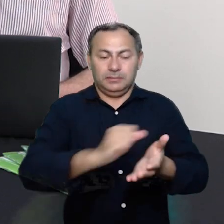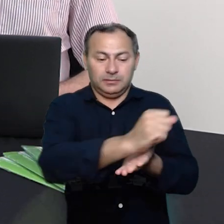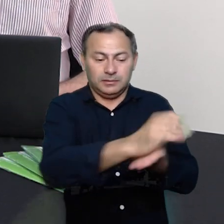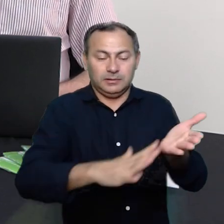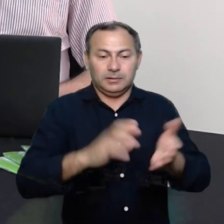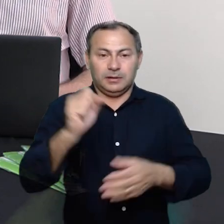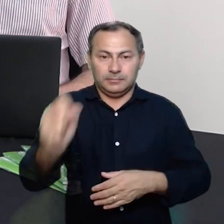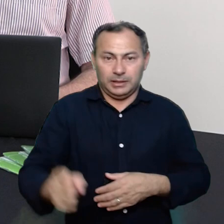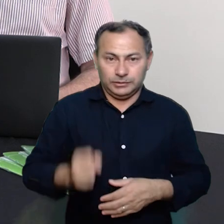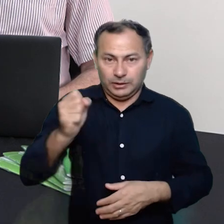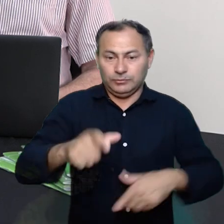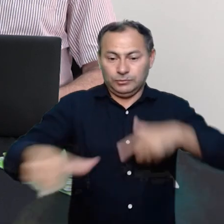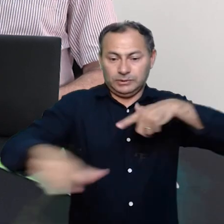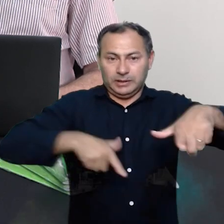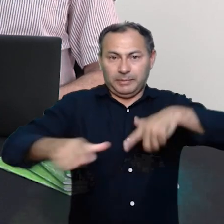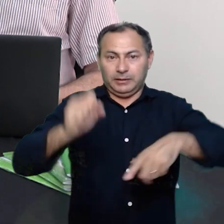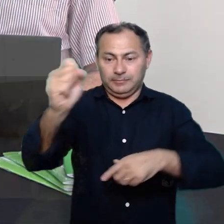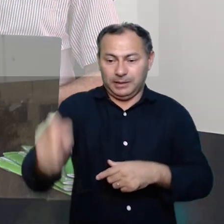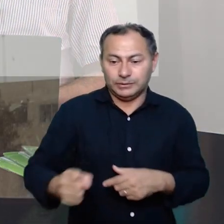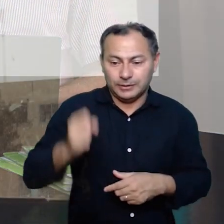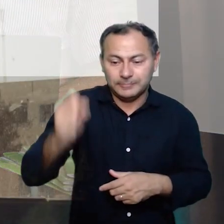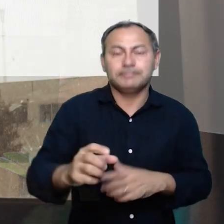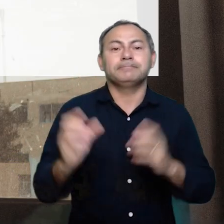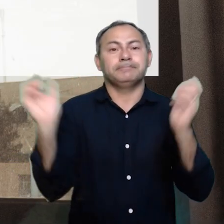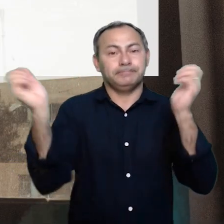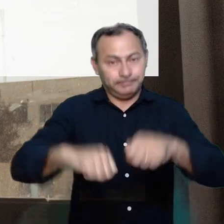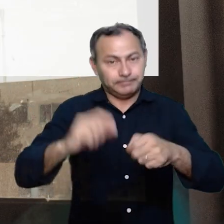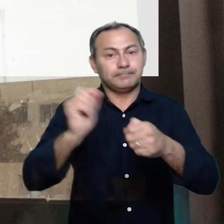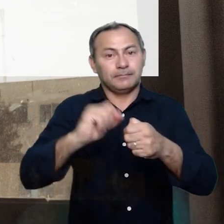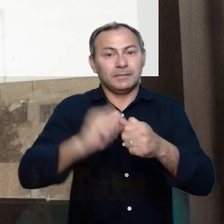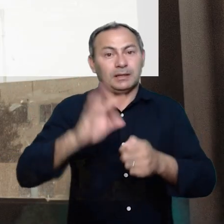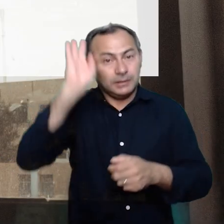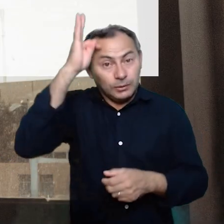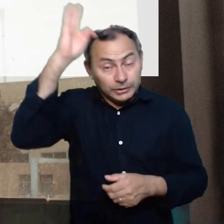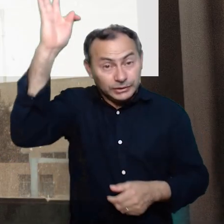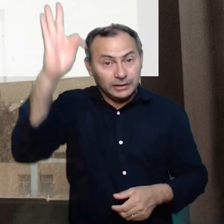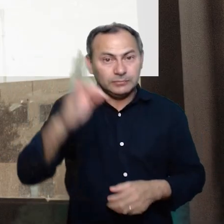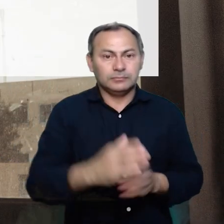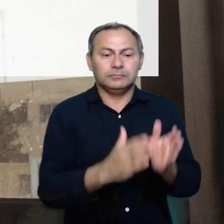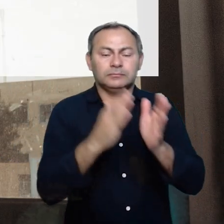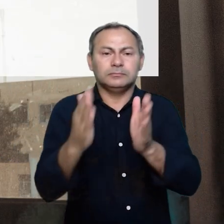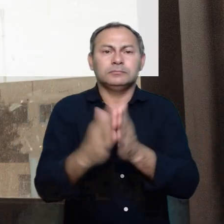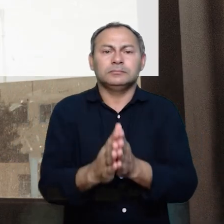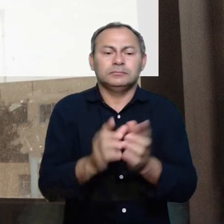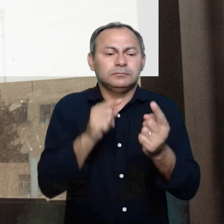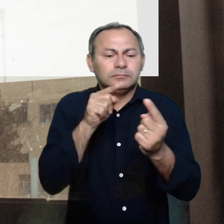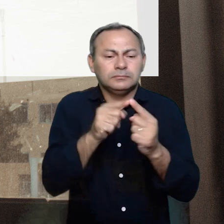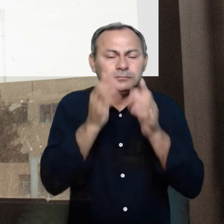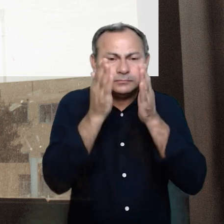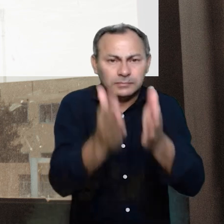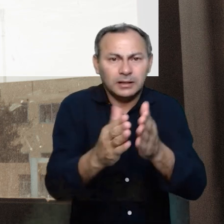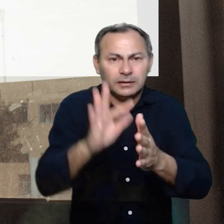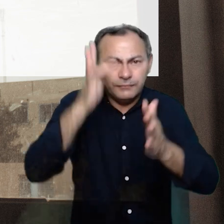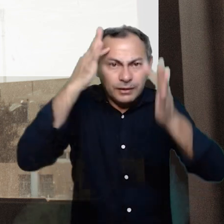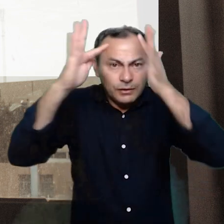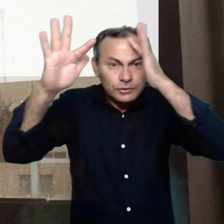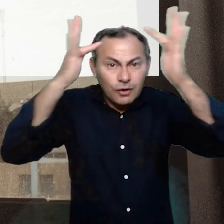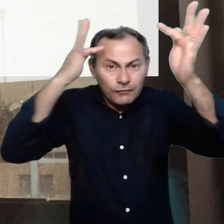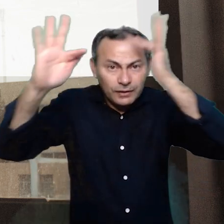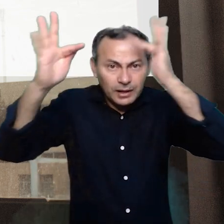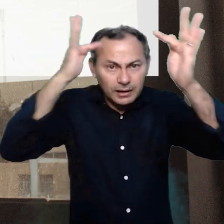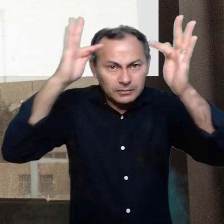atividades pastorais. É possível fazer teologia também a partir de definições